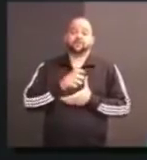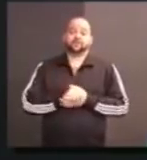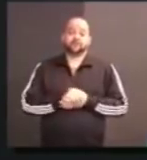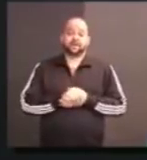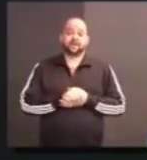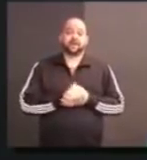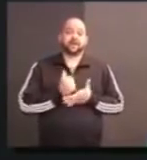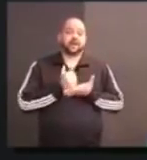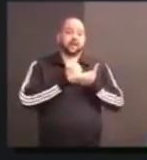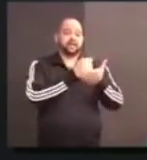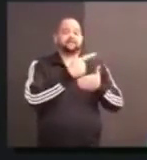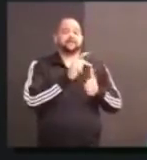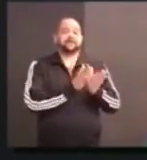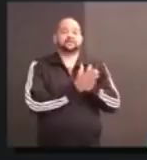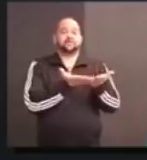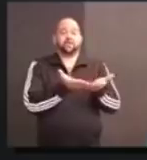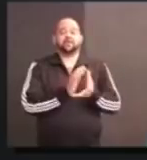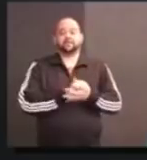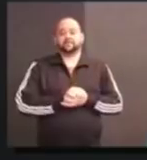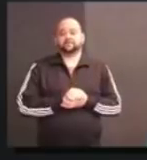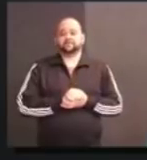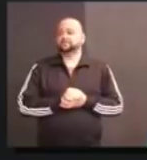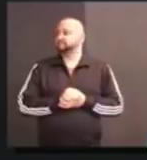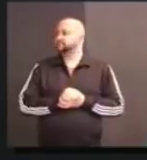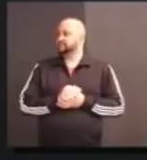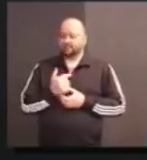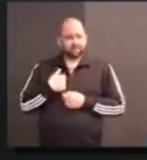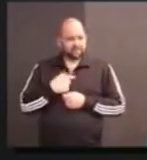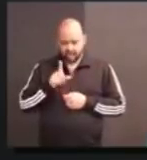livros. Ah, é? É.